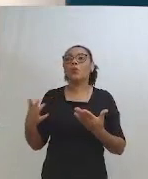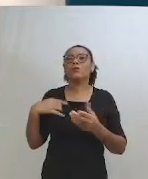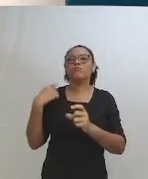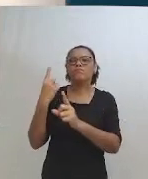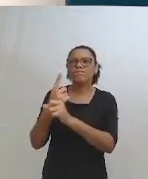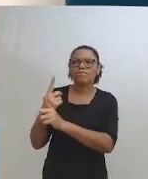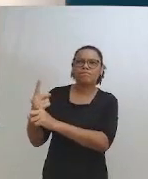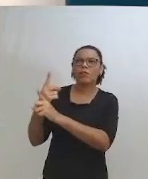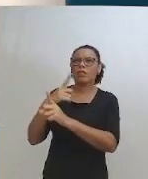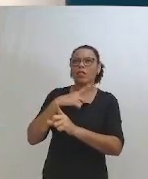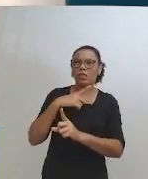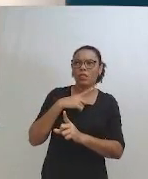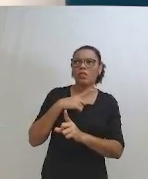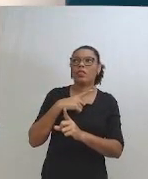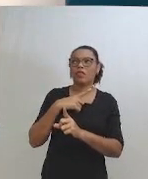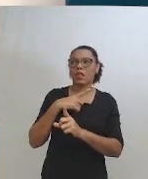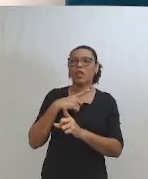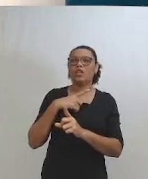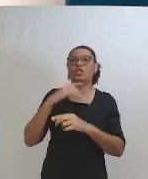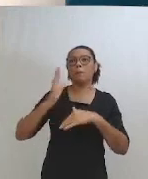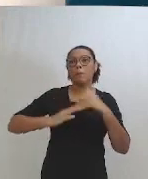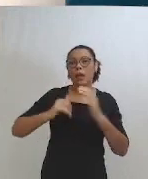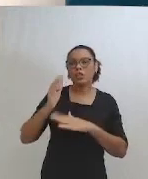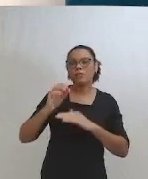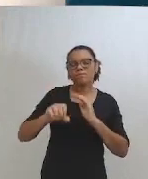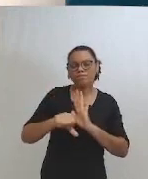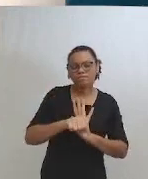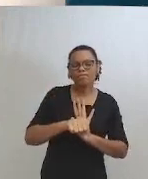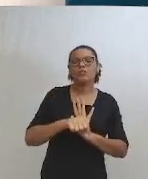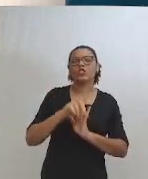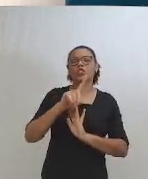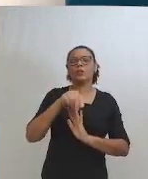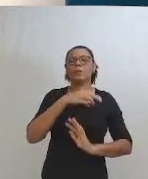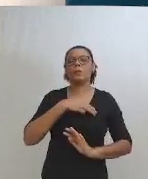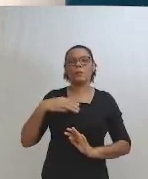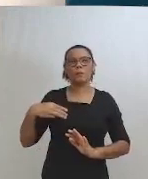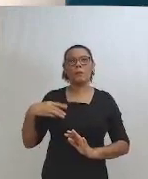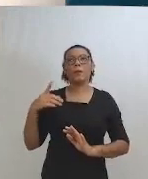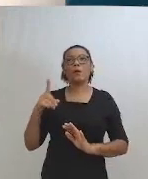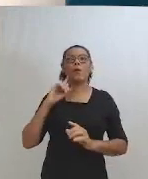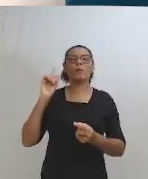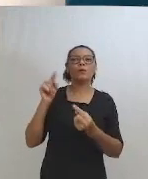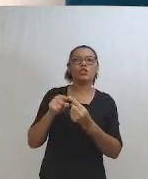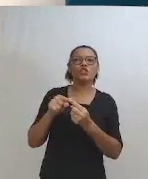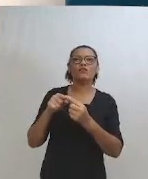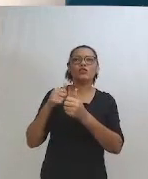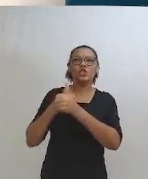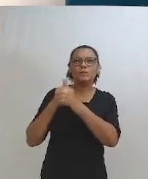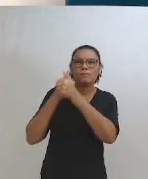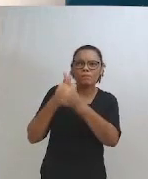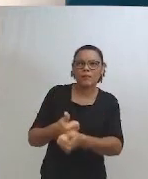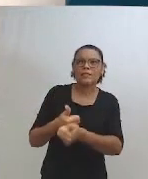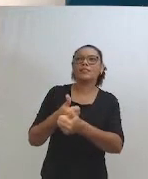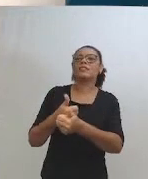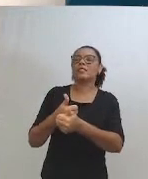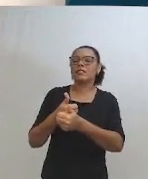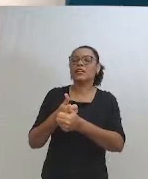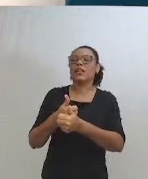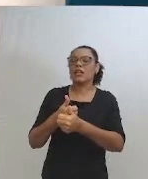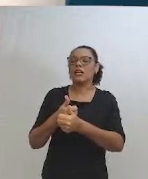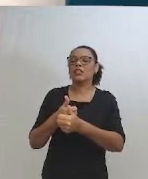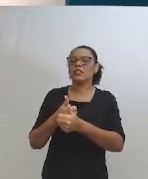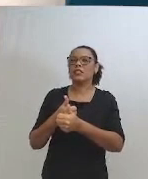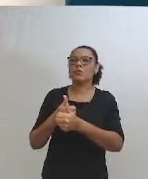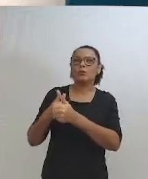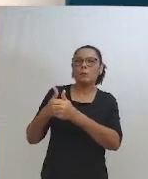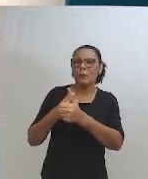indícios de prática de crime ao Ministério Público para fins de persecução criminal, não autoriza o órgão de acusação a requisitar esses mesmos